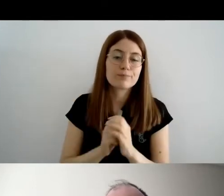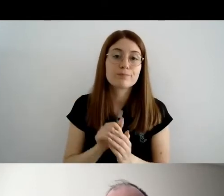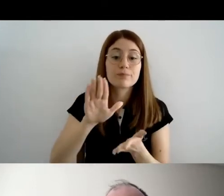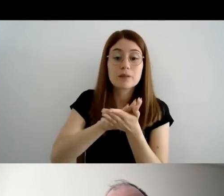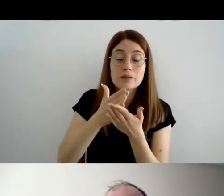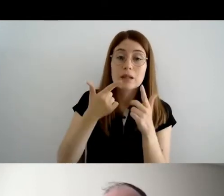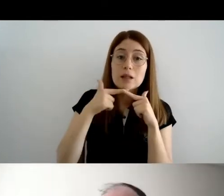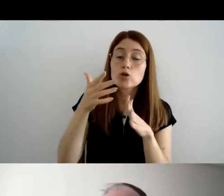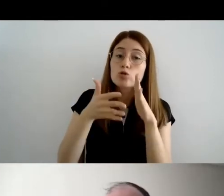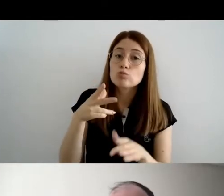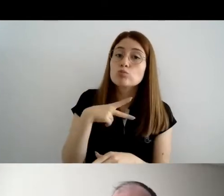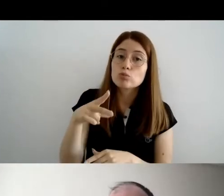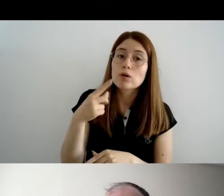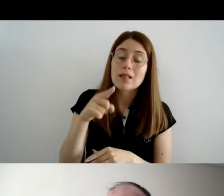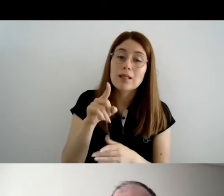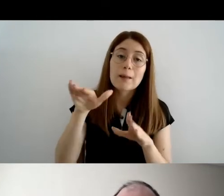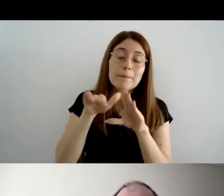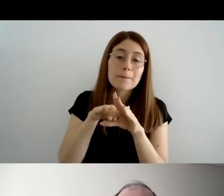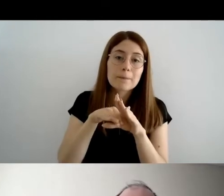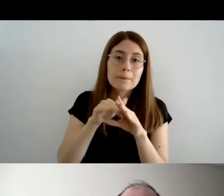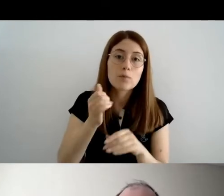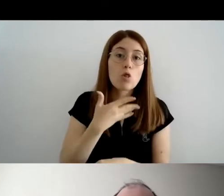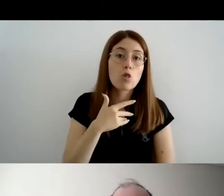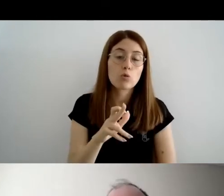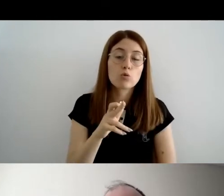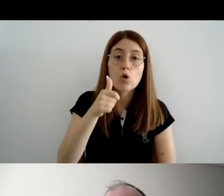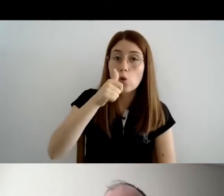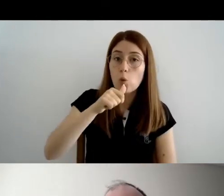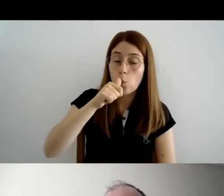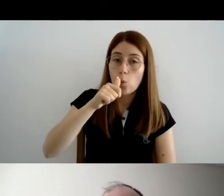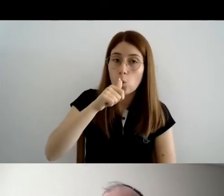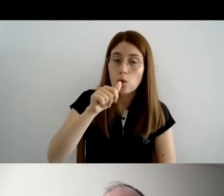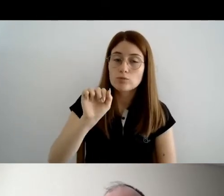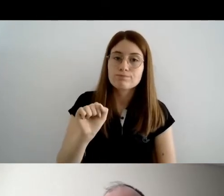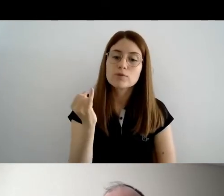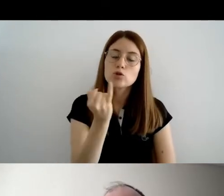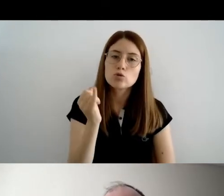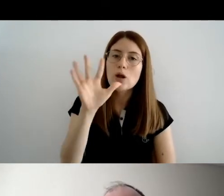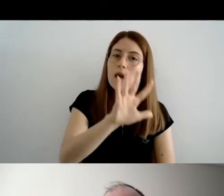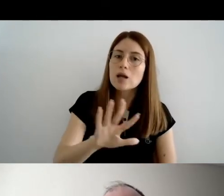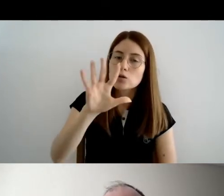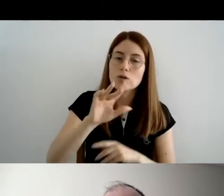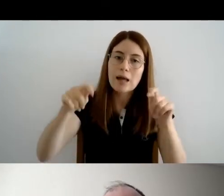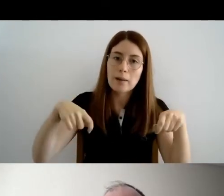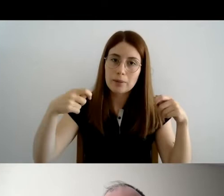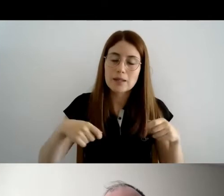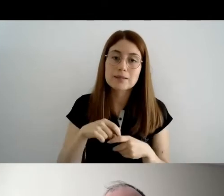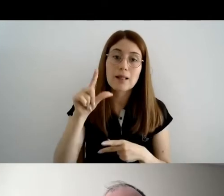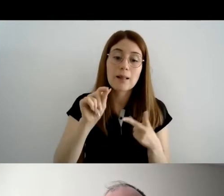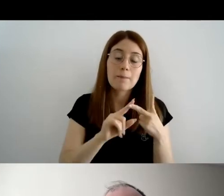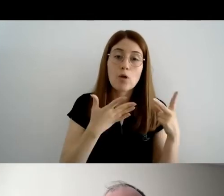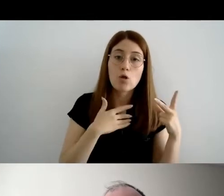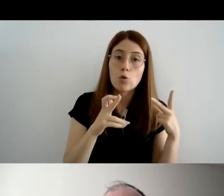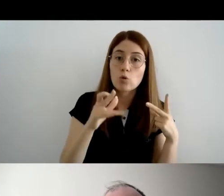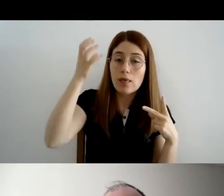língua gestual portuguesa, contamos com a presença do Dr. Luís Oriola, do Instituto Nacional para a Reabilitação, e da doutora